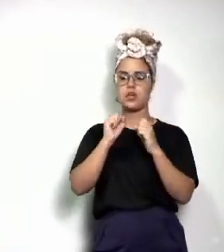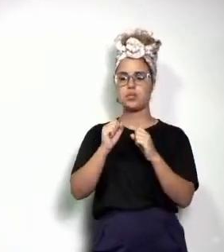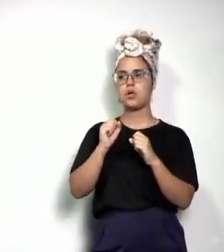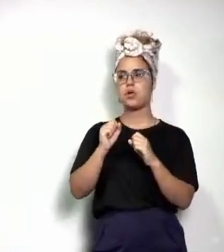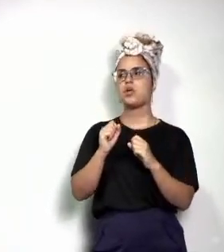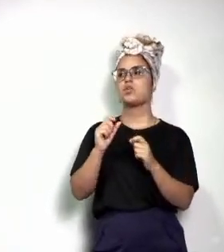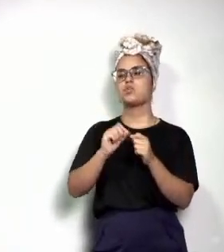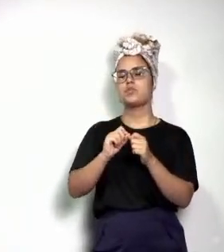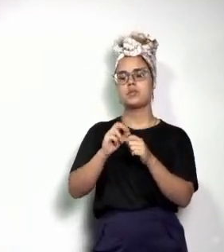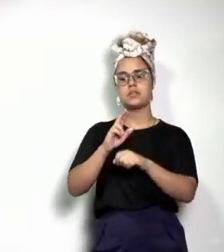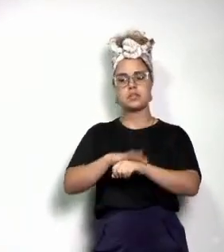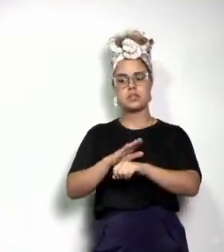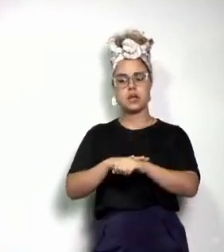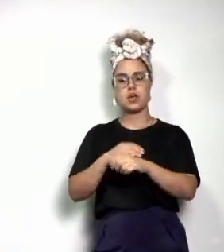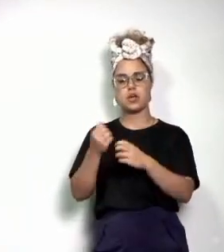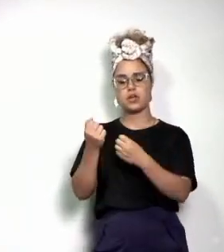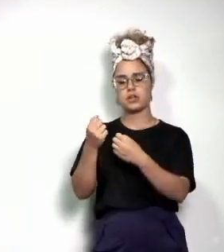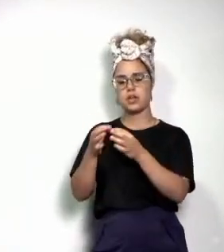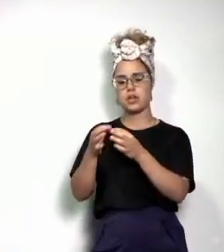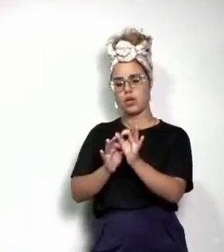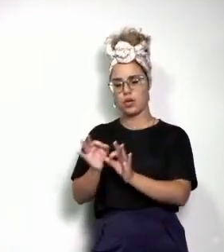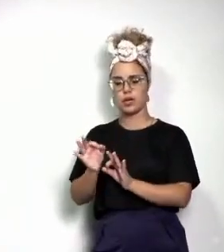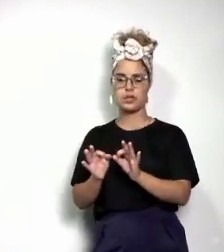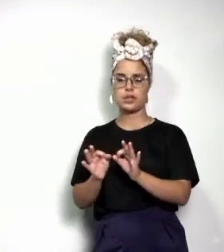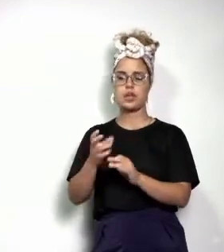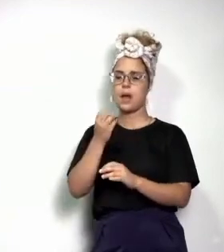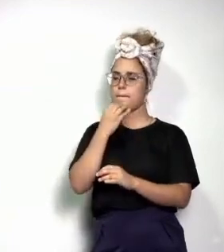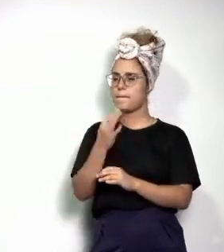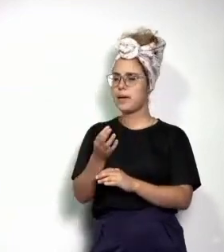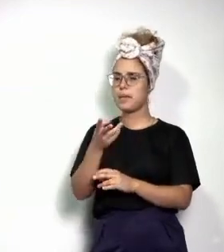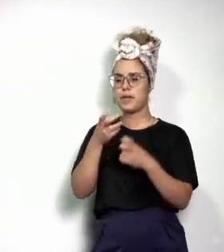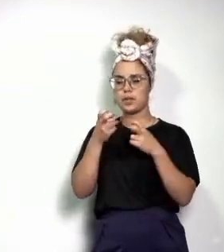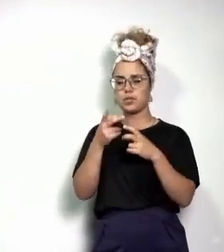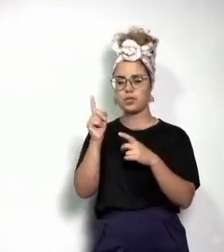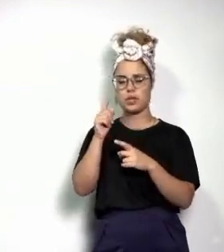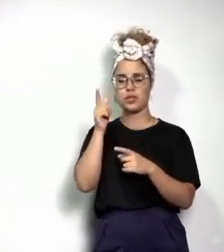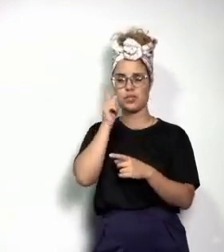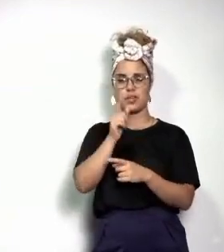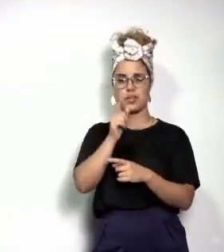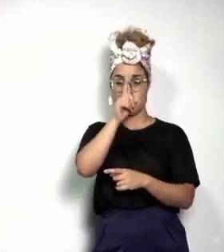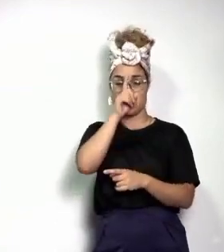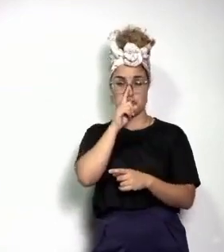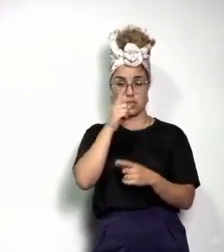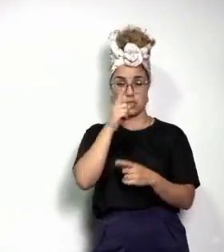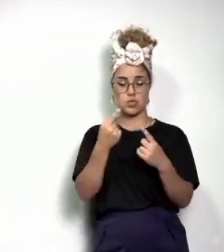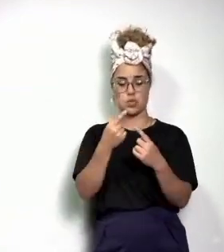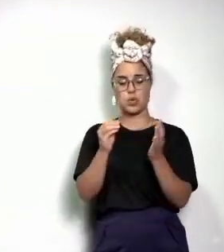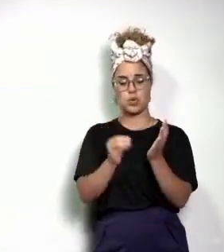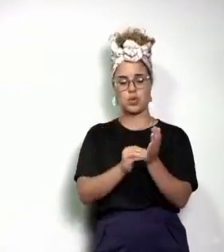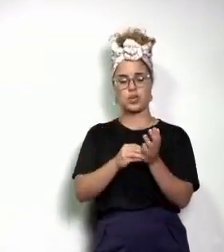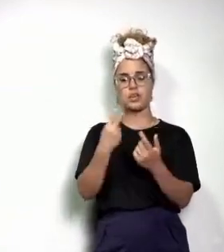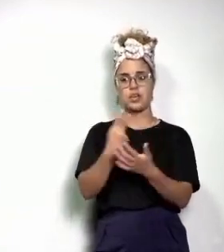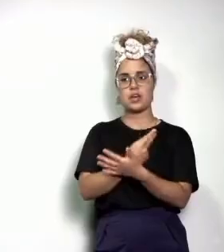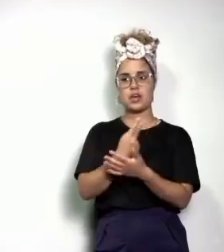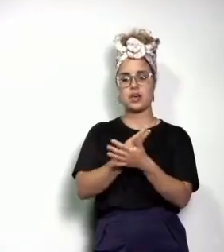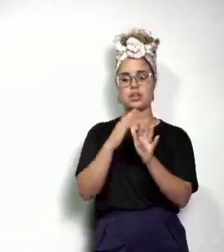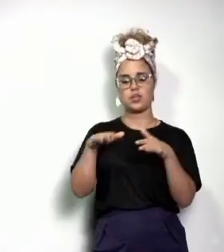fazendo na hora da montagem, deixando já tudo bem identificado, para a gente não correr o risco de conectar isso errado quando